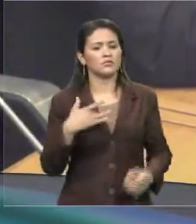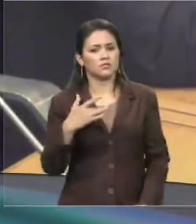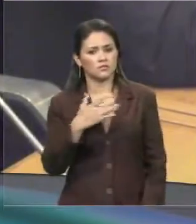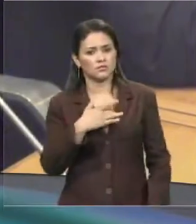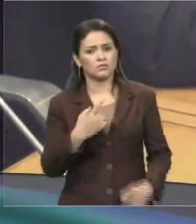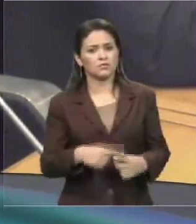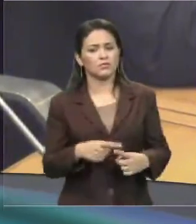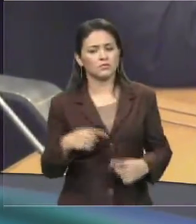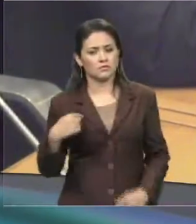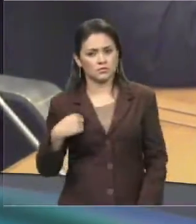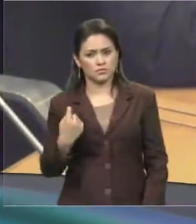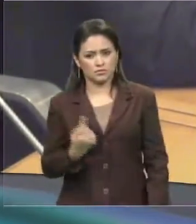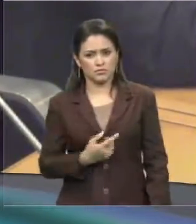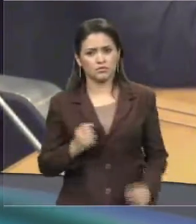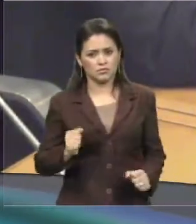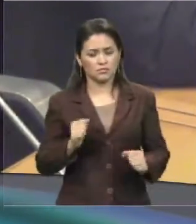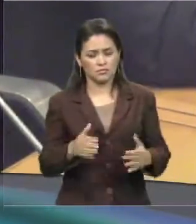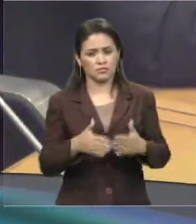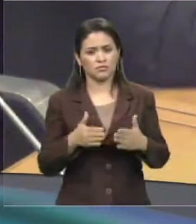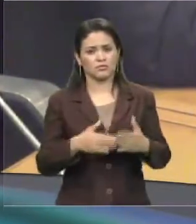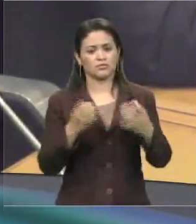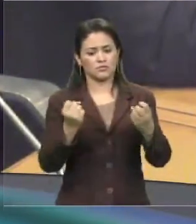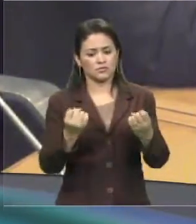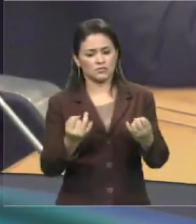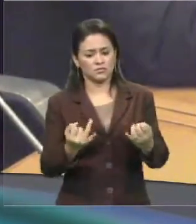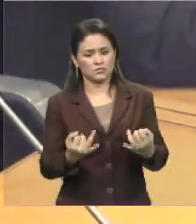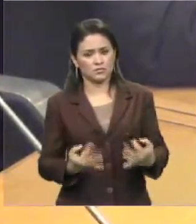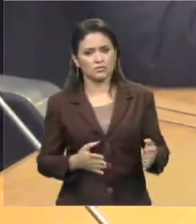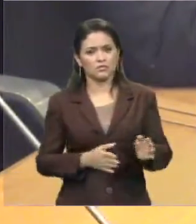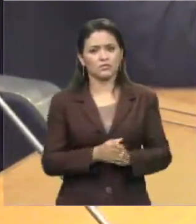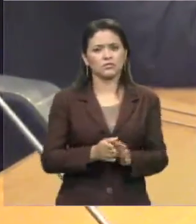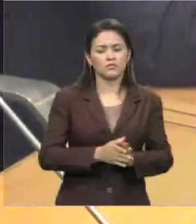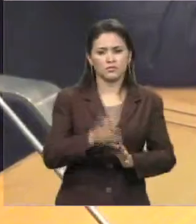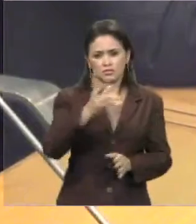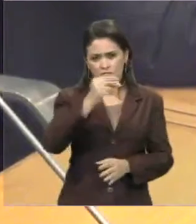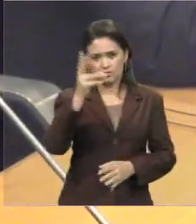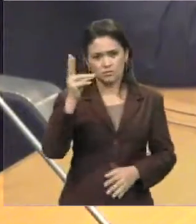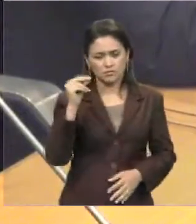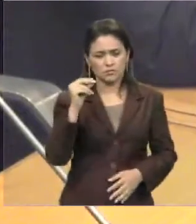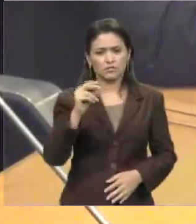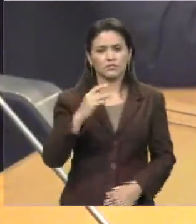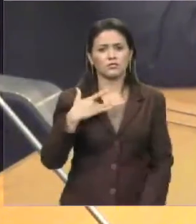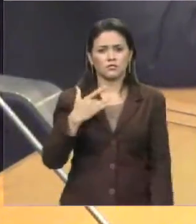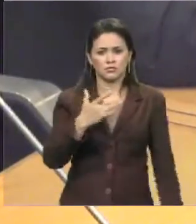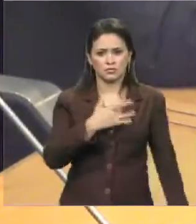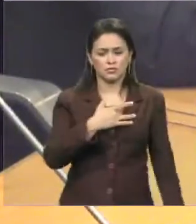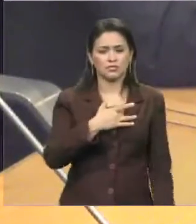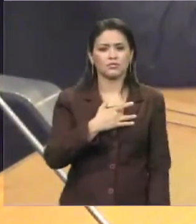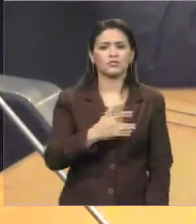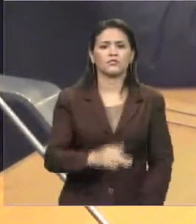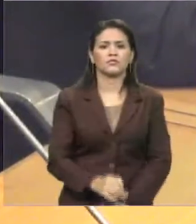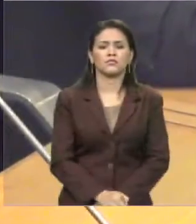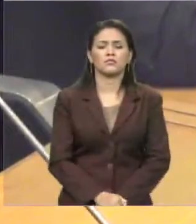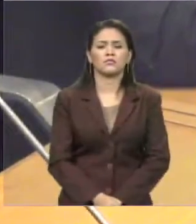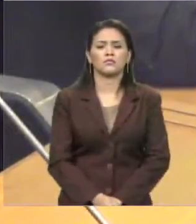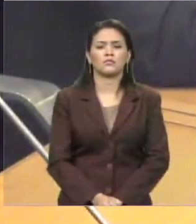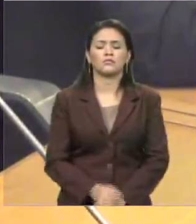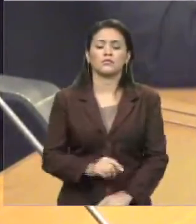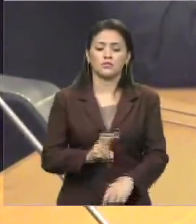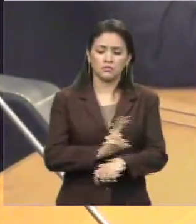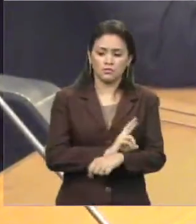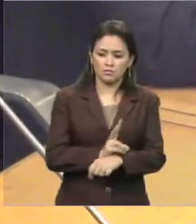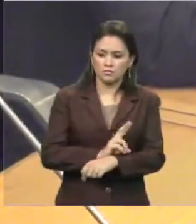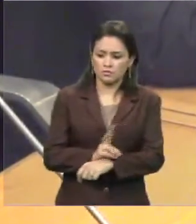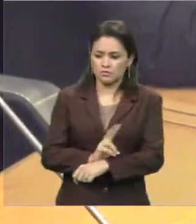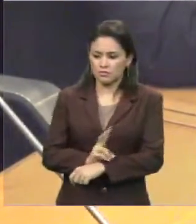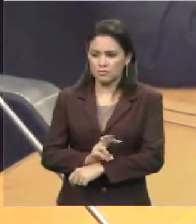pedir explicações ao Conselho Municipal de Saúde, que é um órgão deliberativo, fiscalizador